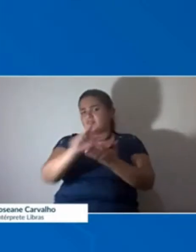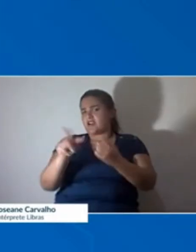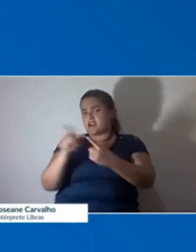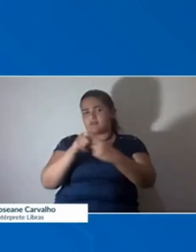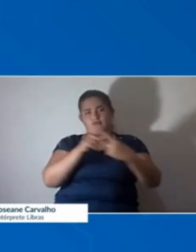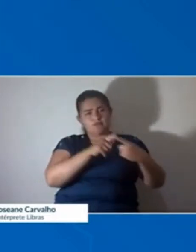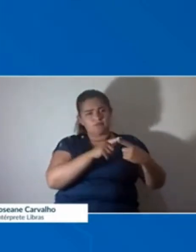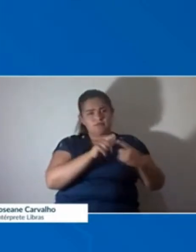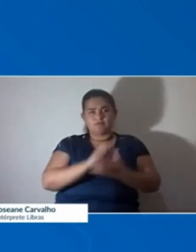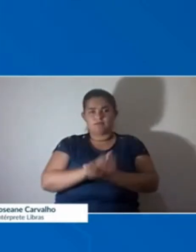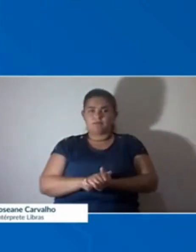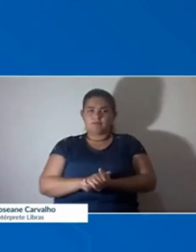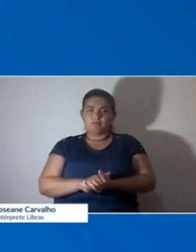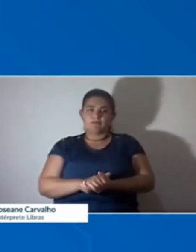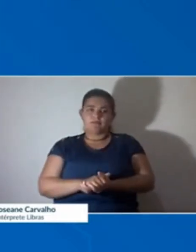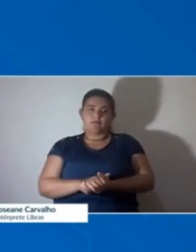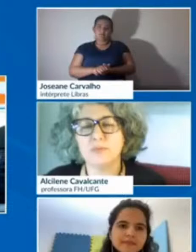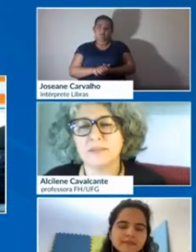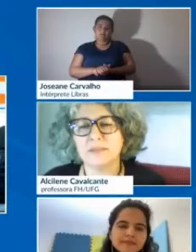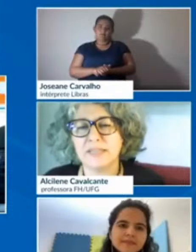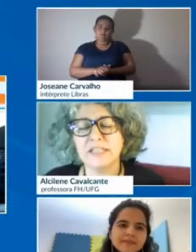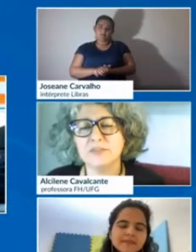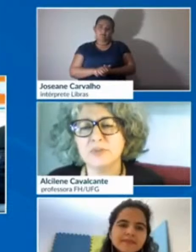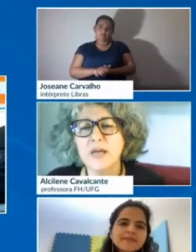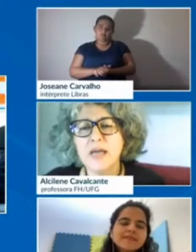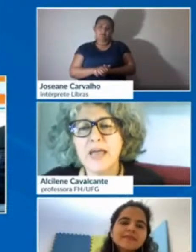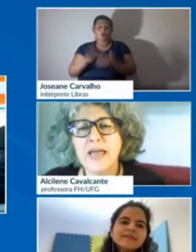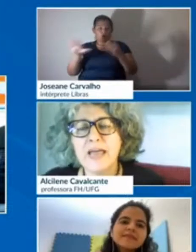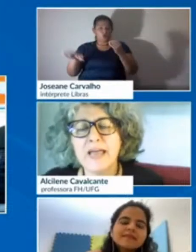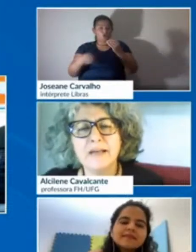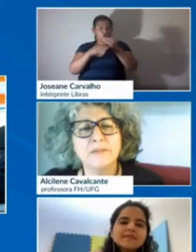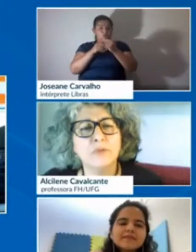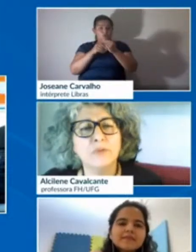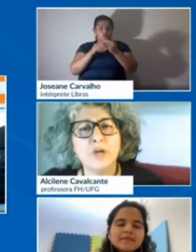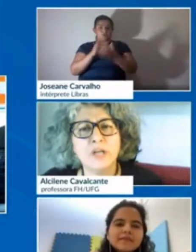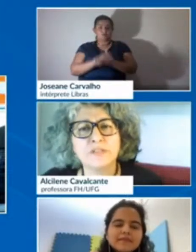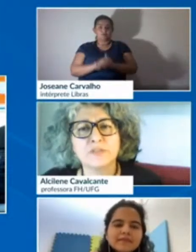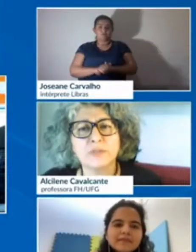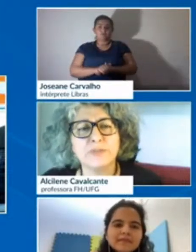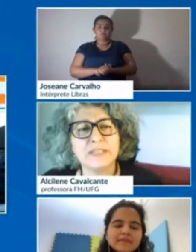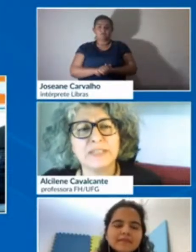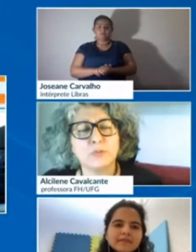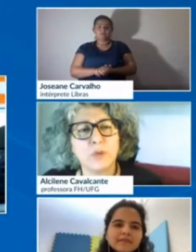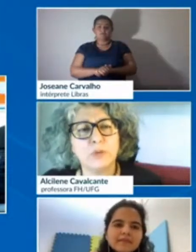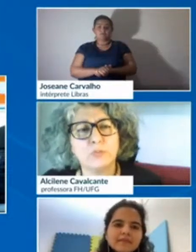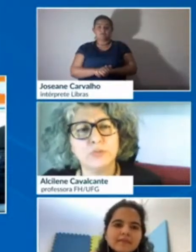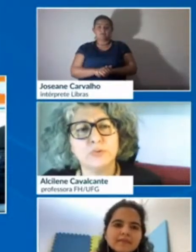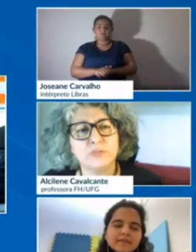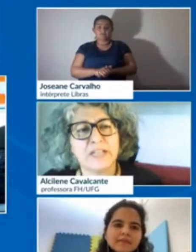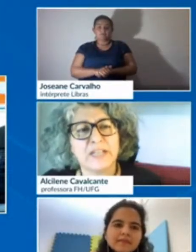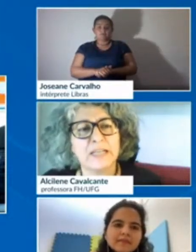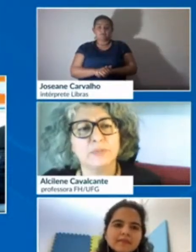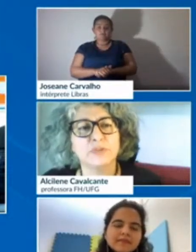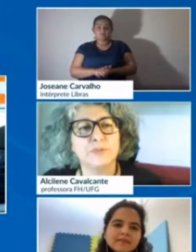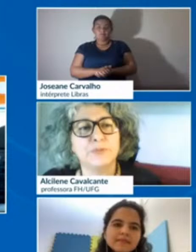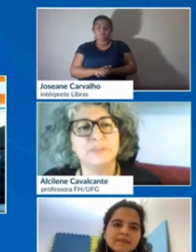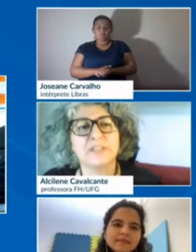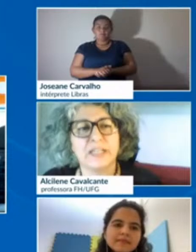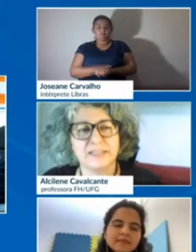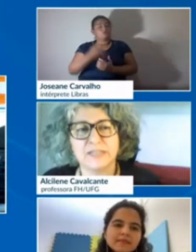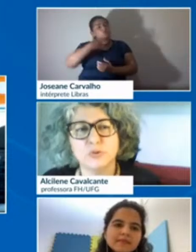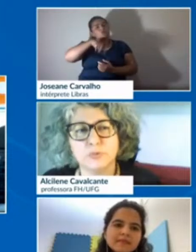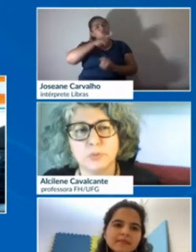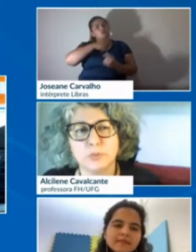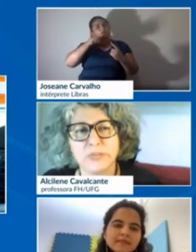me permite, se você me permitiria só um adendo? Claro, professora. Nós, quando destacamos